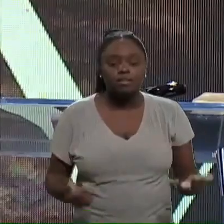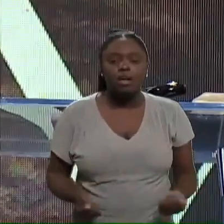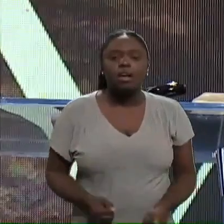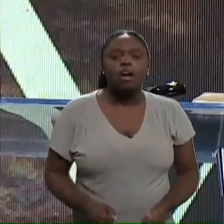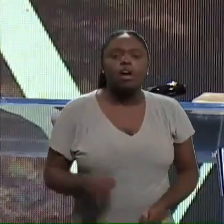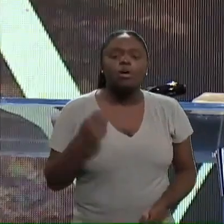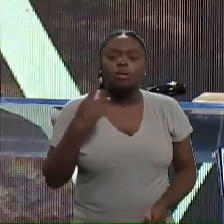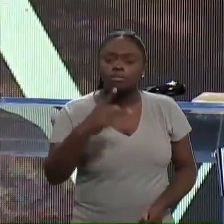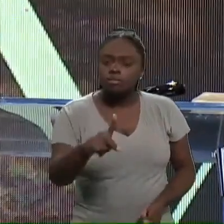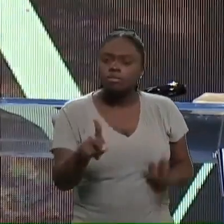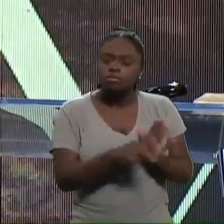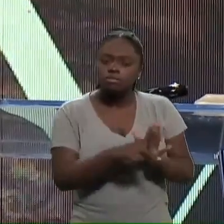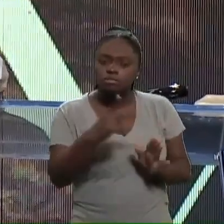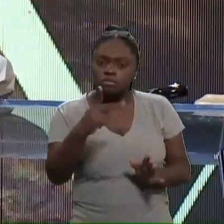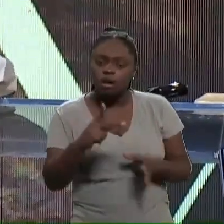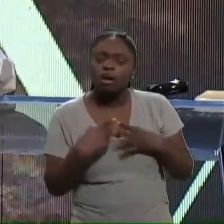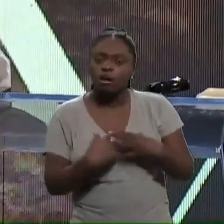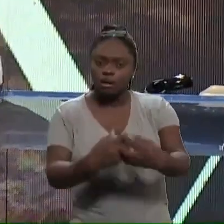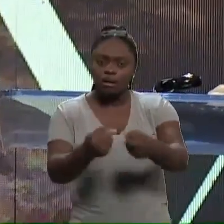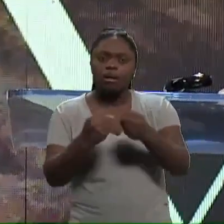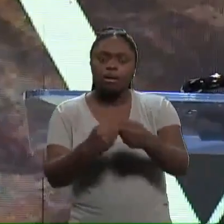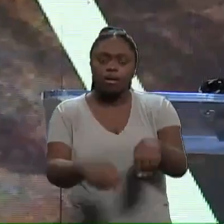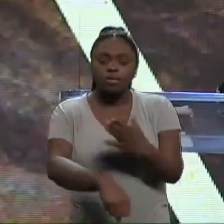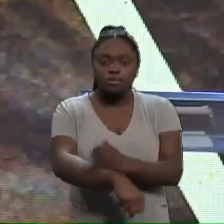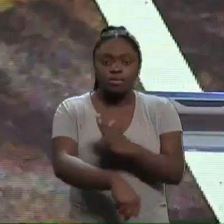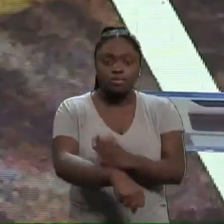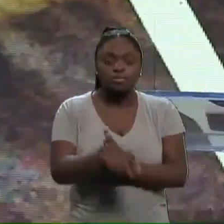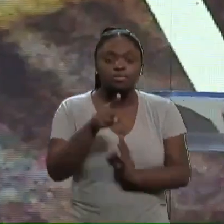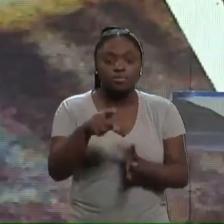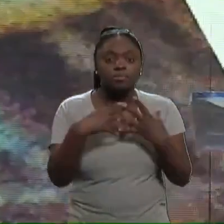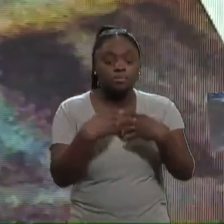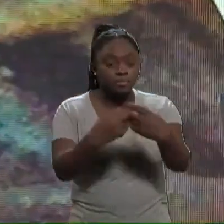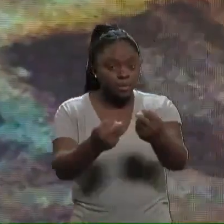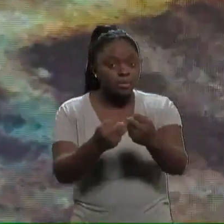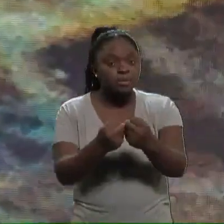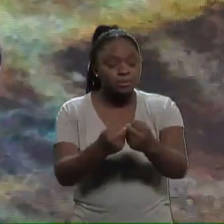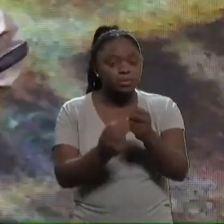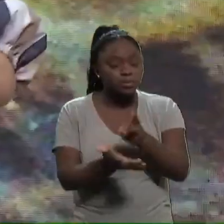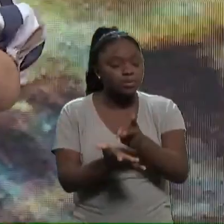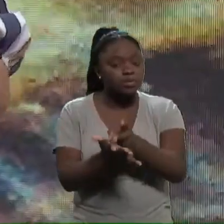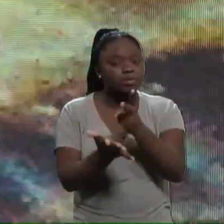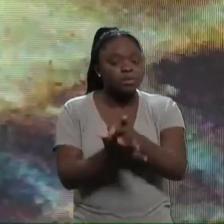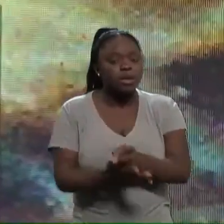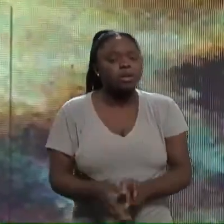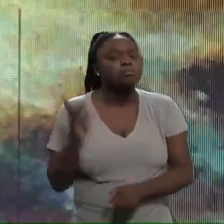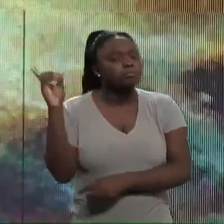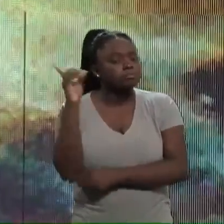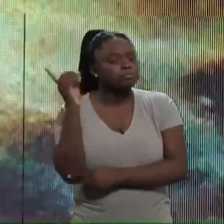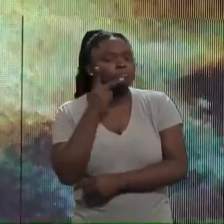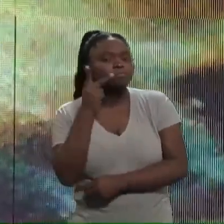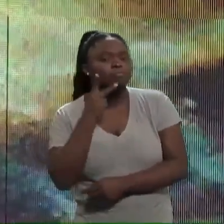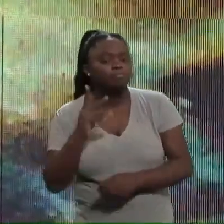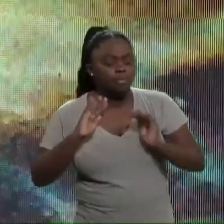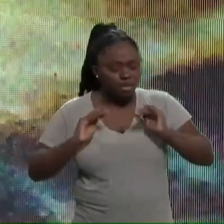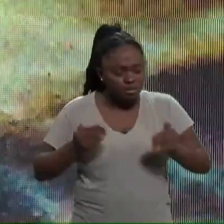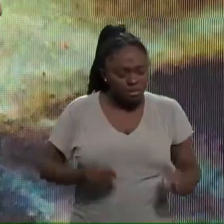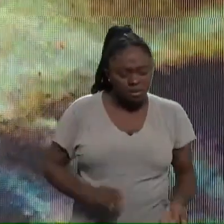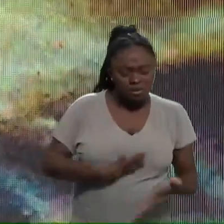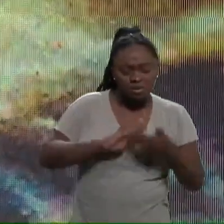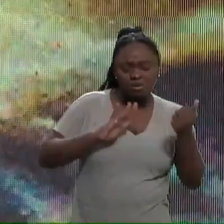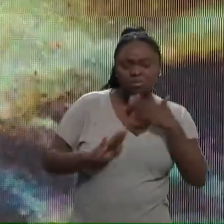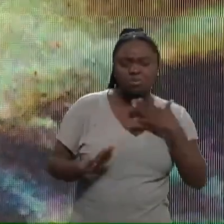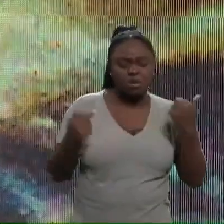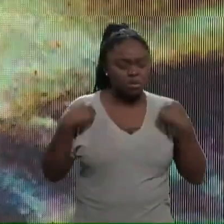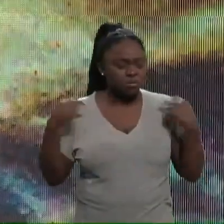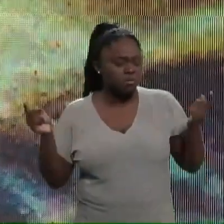para você. Comece a andar à altura do treinamento que você recebeu. Davi está dizendo: tira essa armadura de mim, não me cabe, não sou